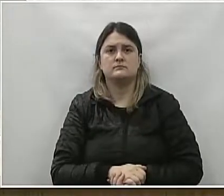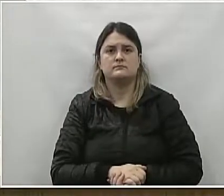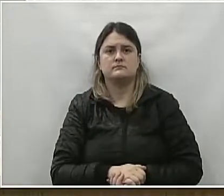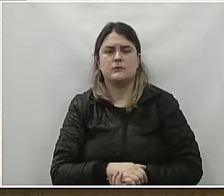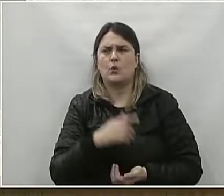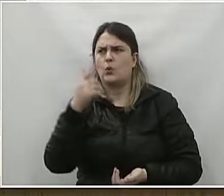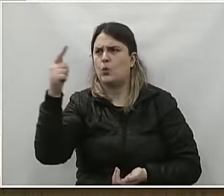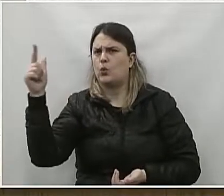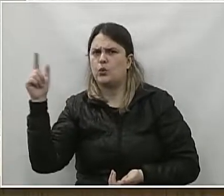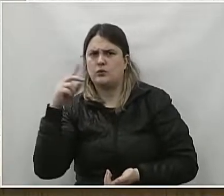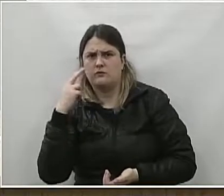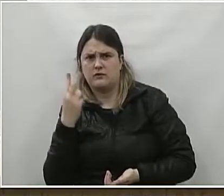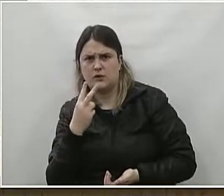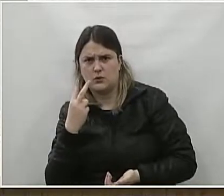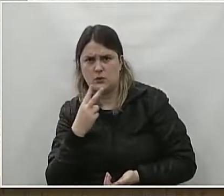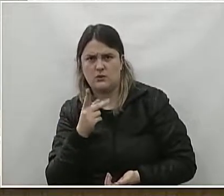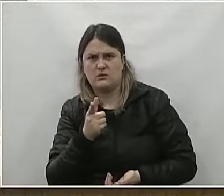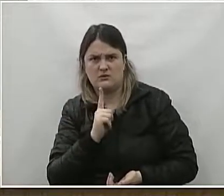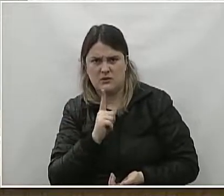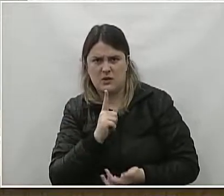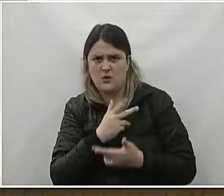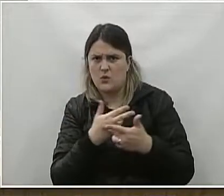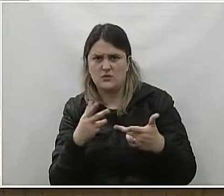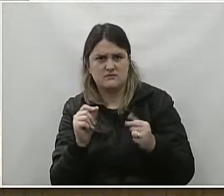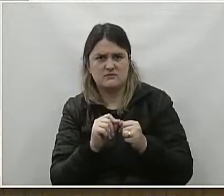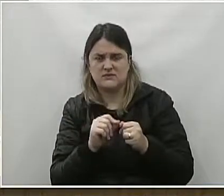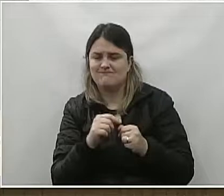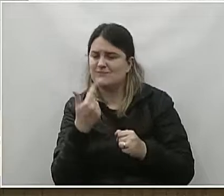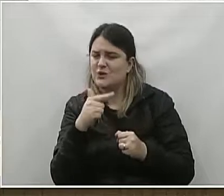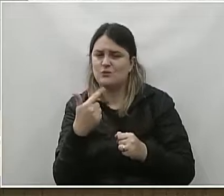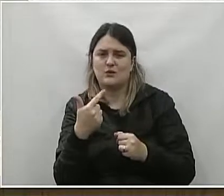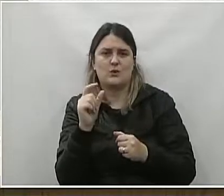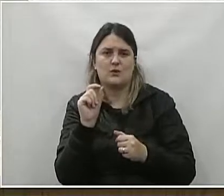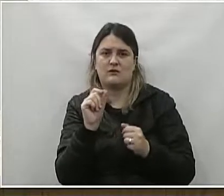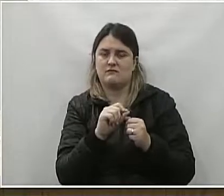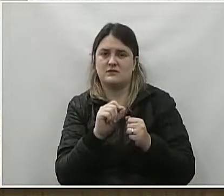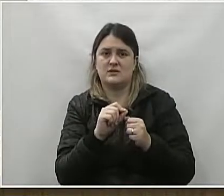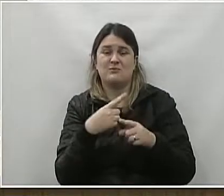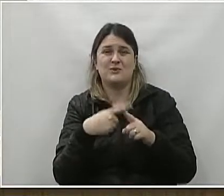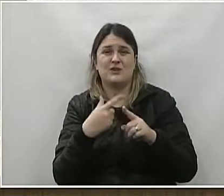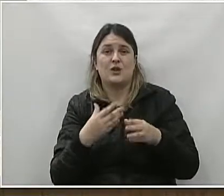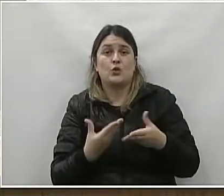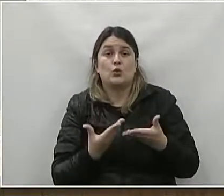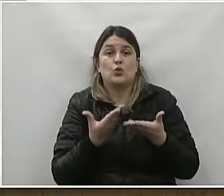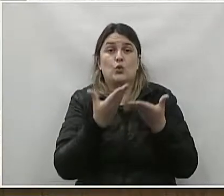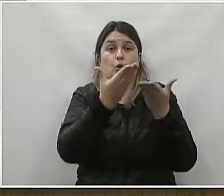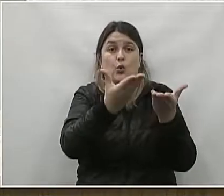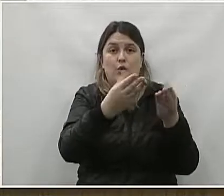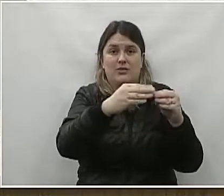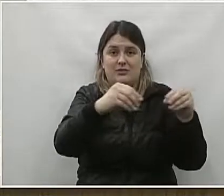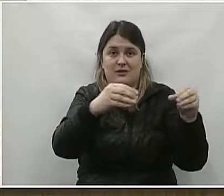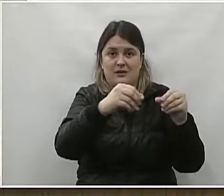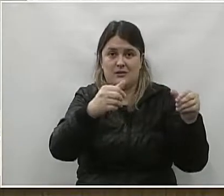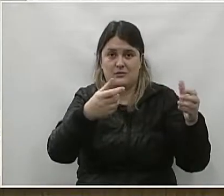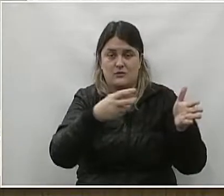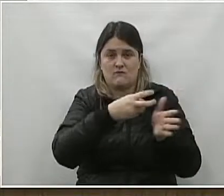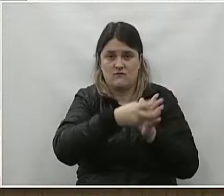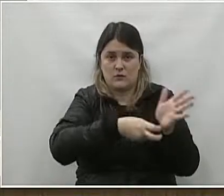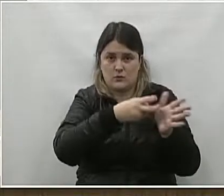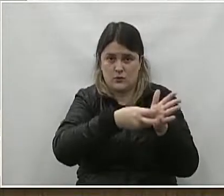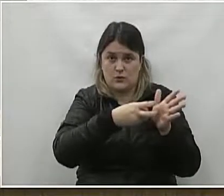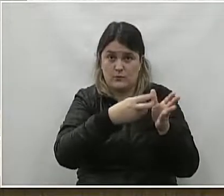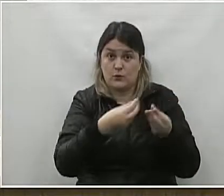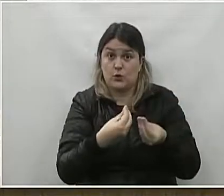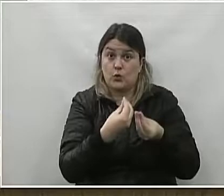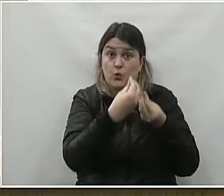Nenhum vereador tem algo a se fazer. Quando foi doado o terreno do ferroviário para